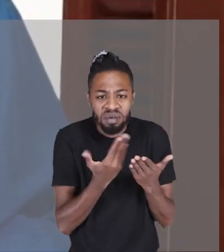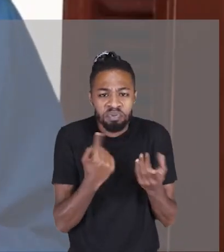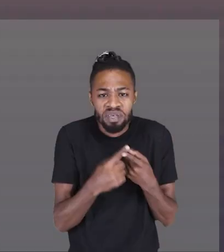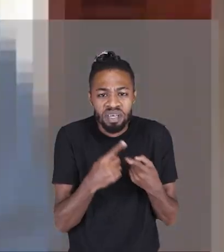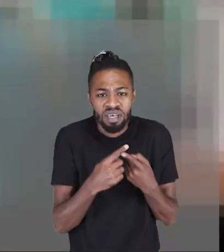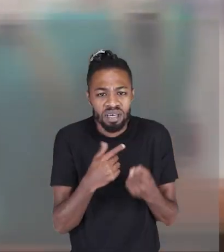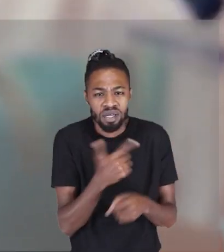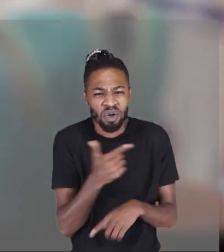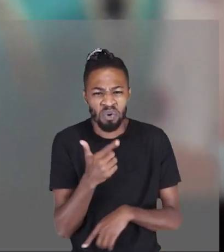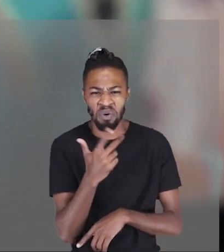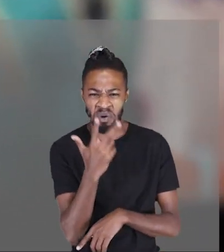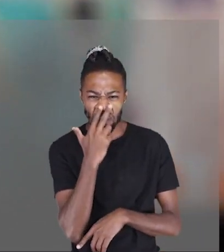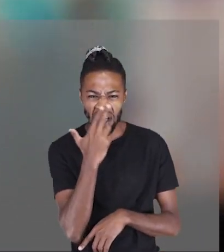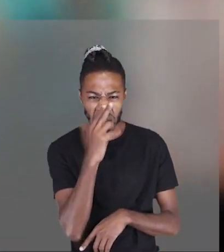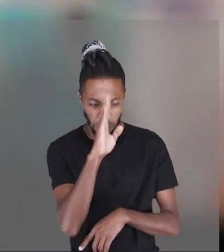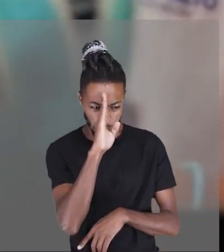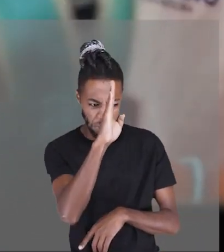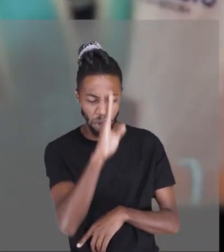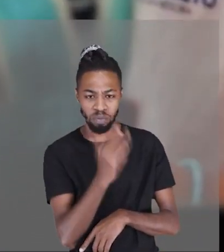percebe?